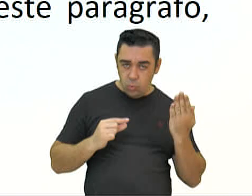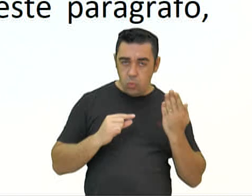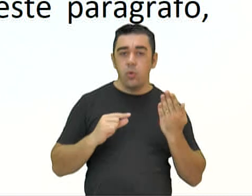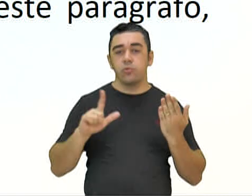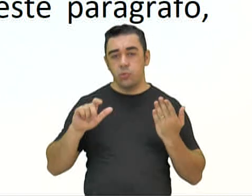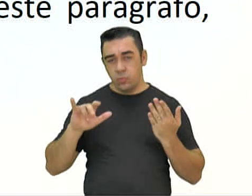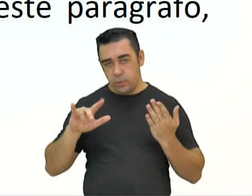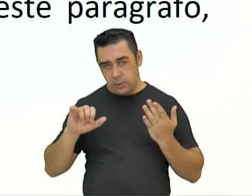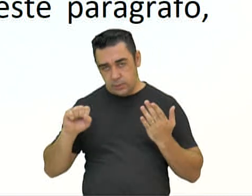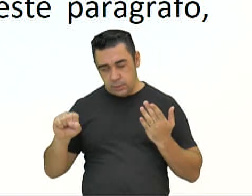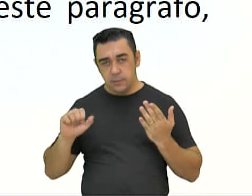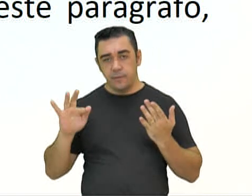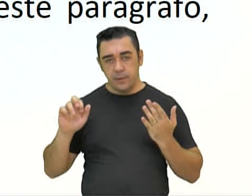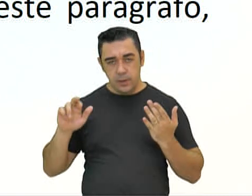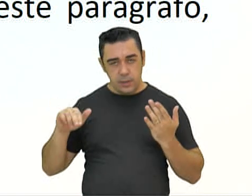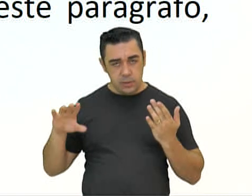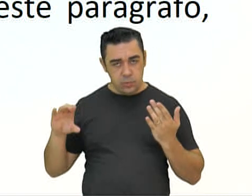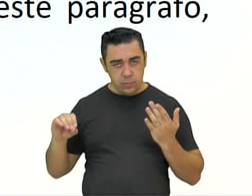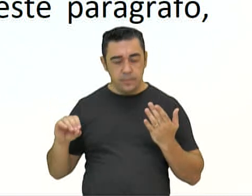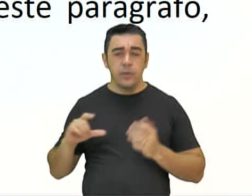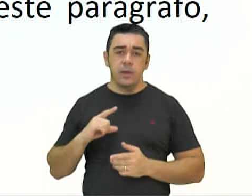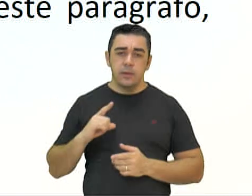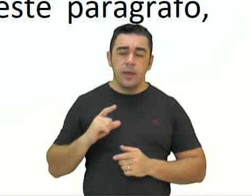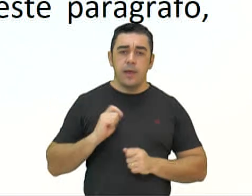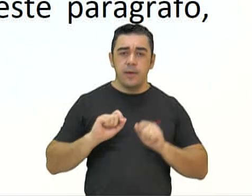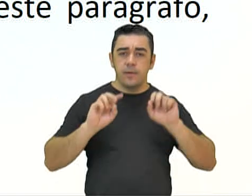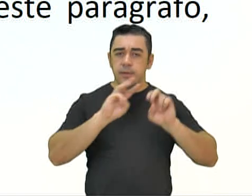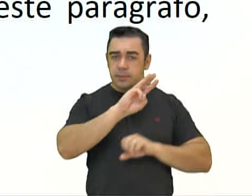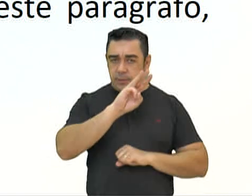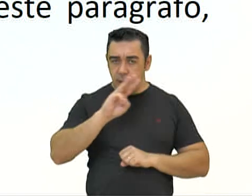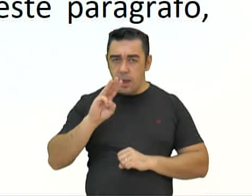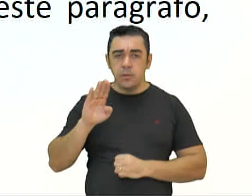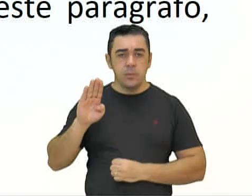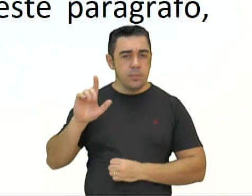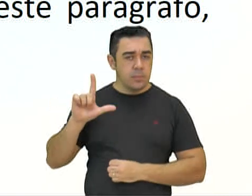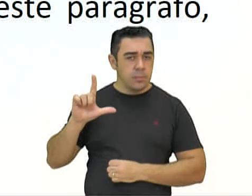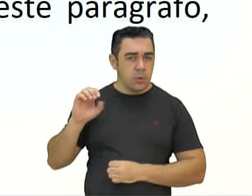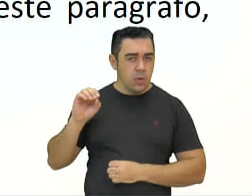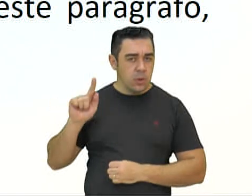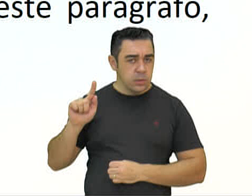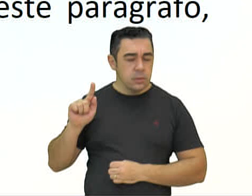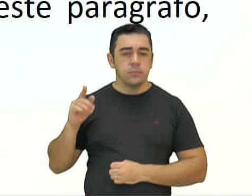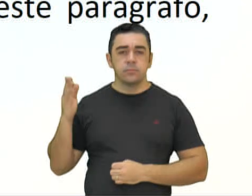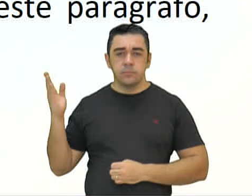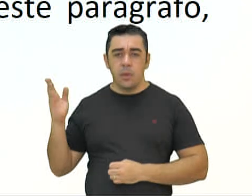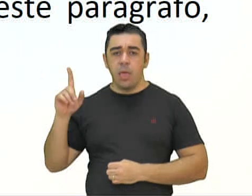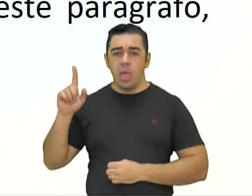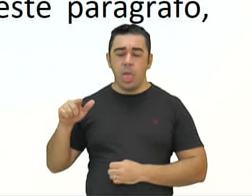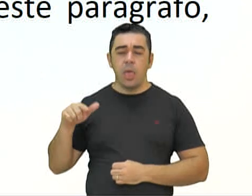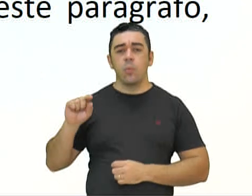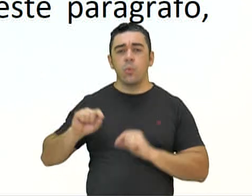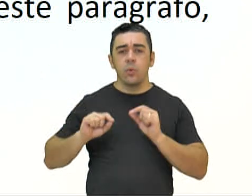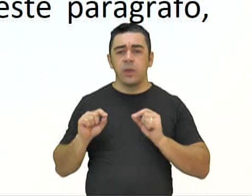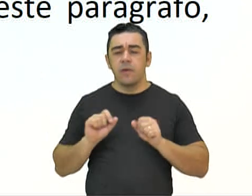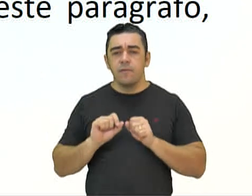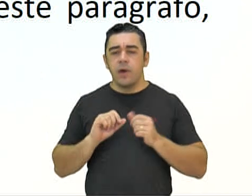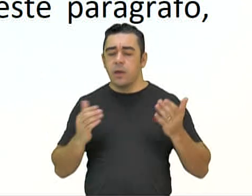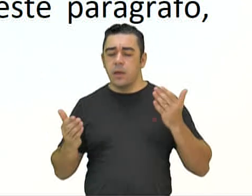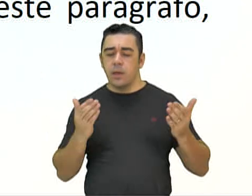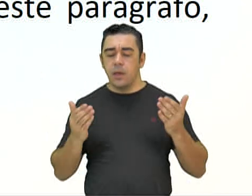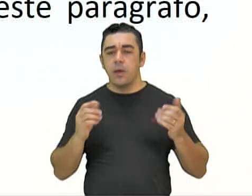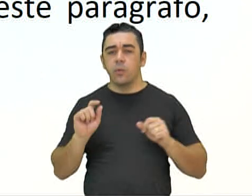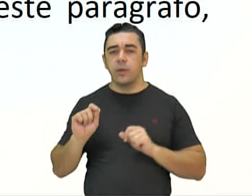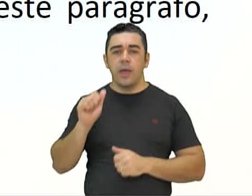autor, publicado no blog Now e Zen, que é onde está ali na referência. É uma paródia do conto de fadas popular A